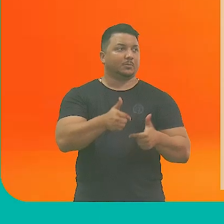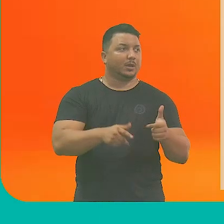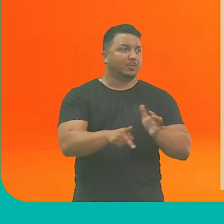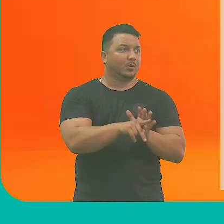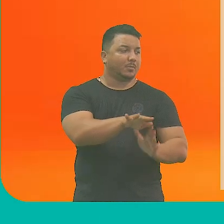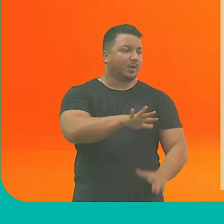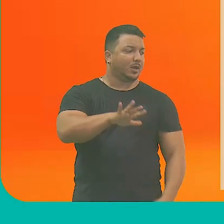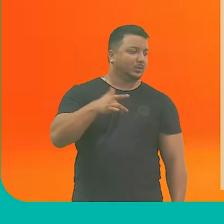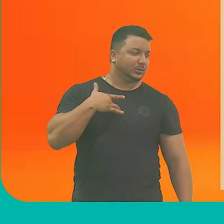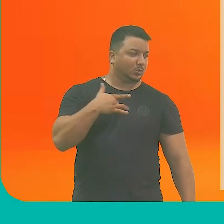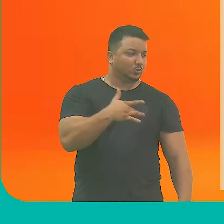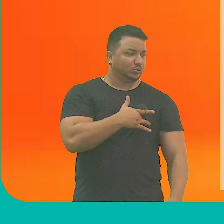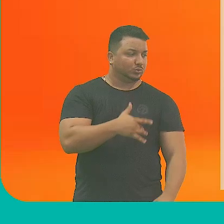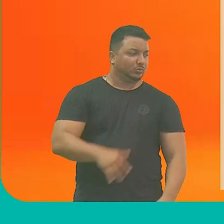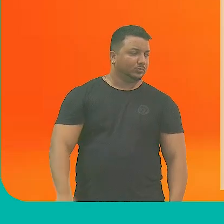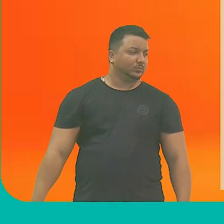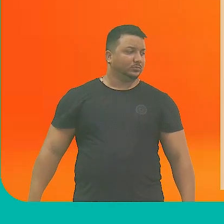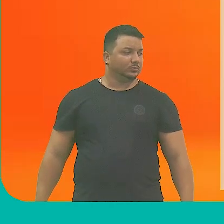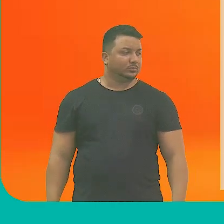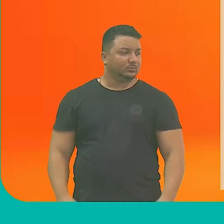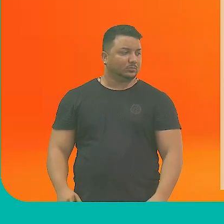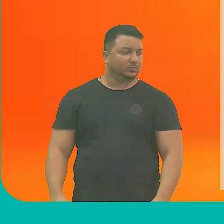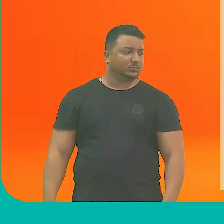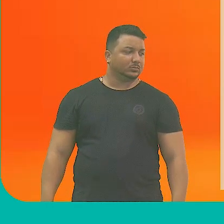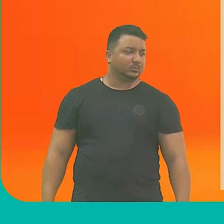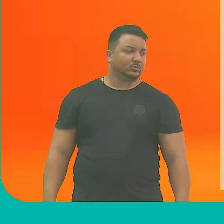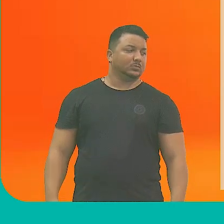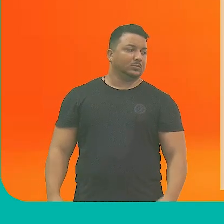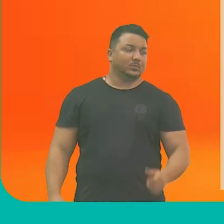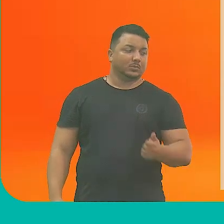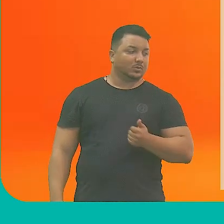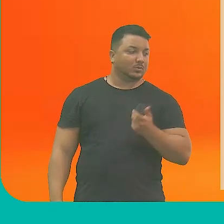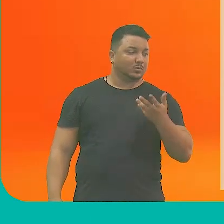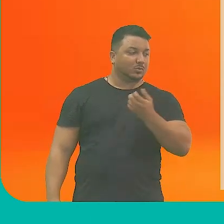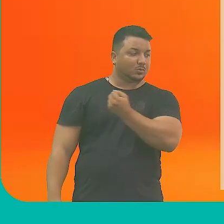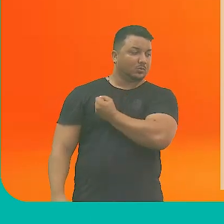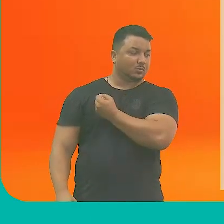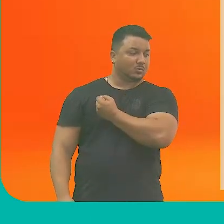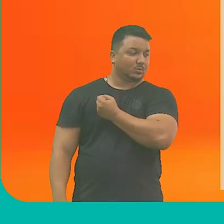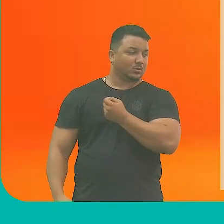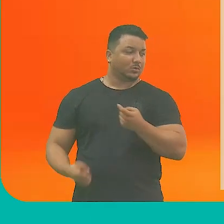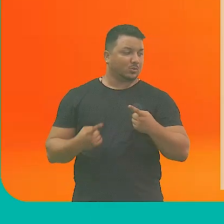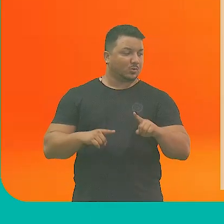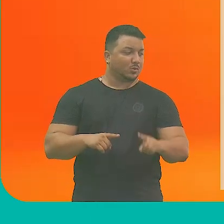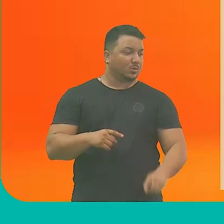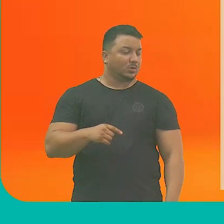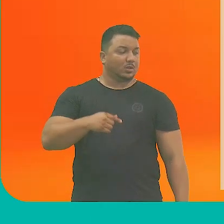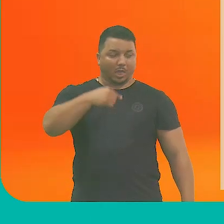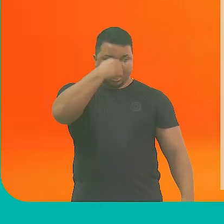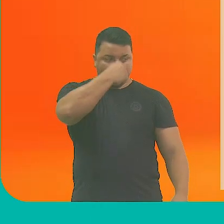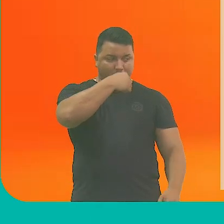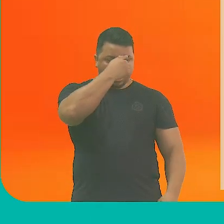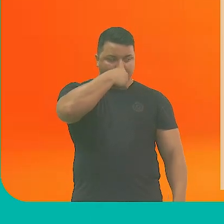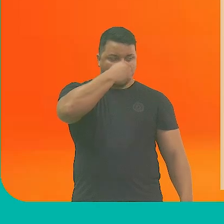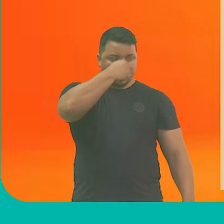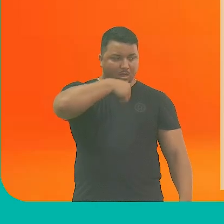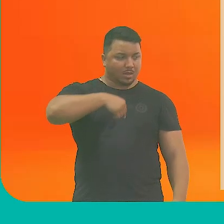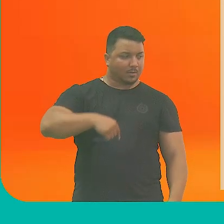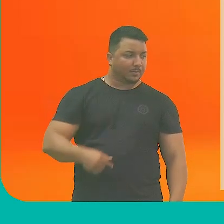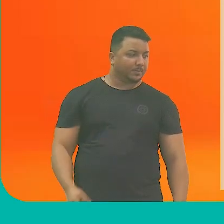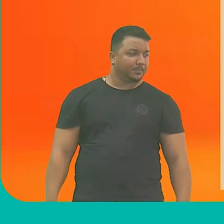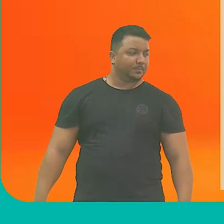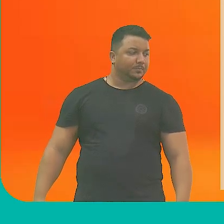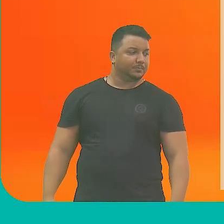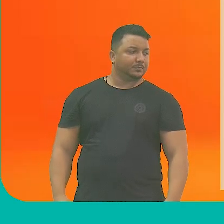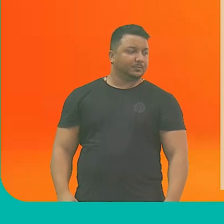Aí ele diz aí, ó, número da campanha contra a gripe H1N1,